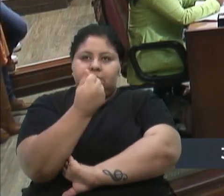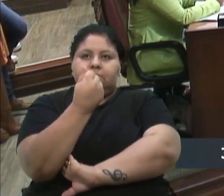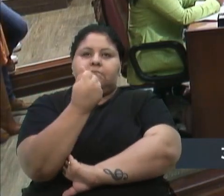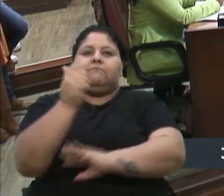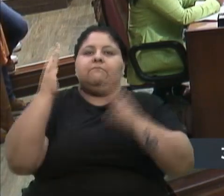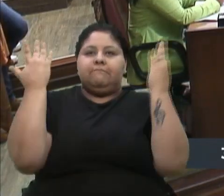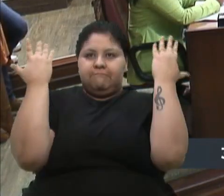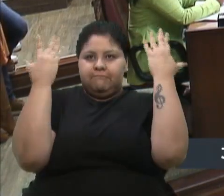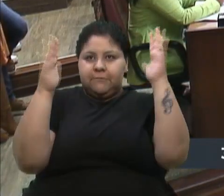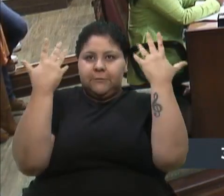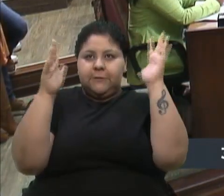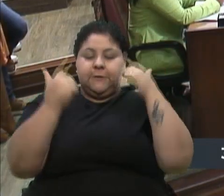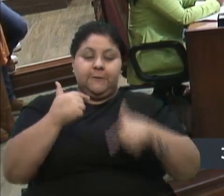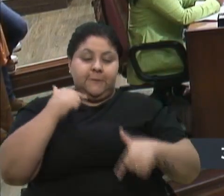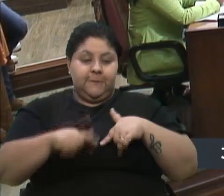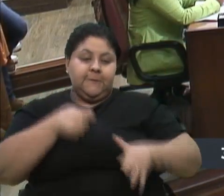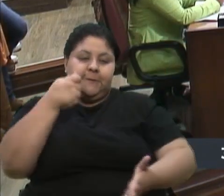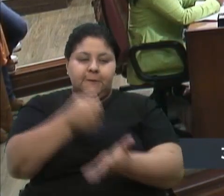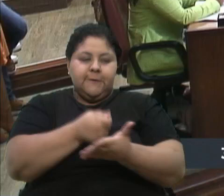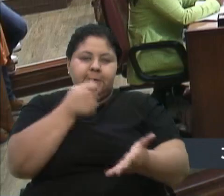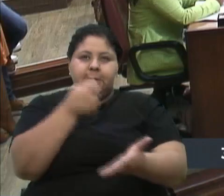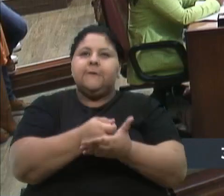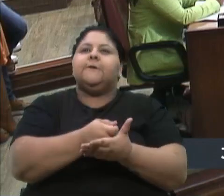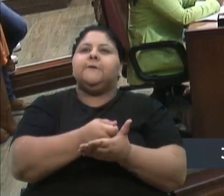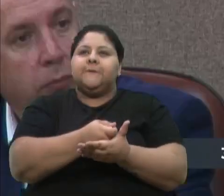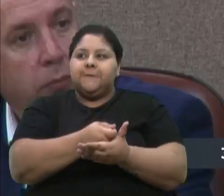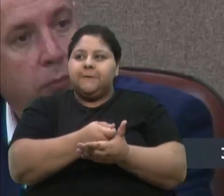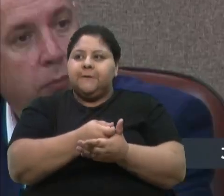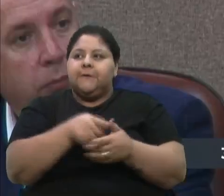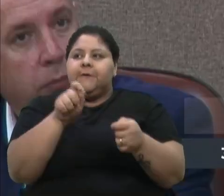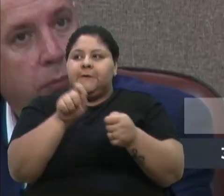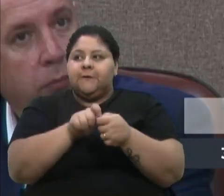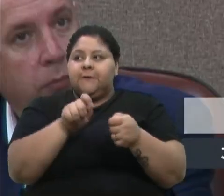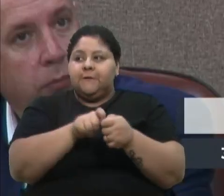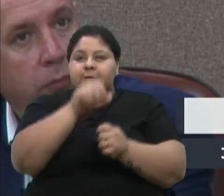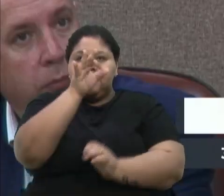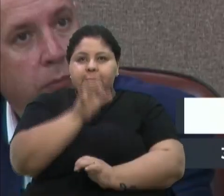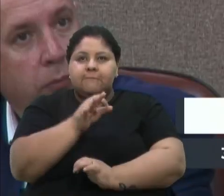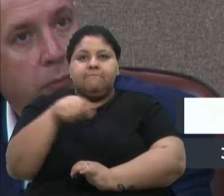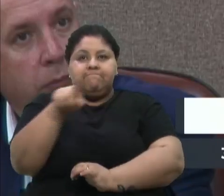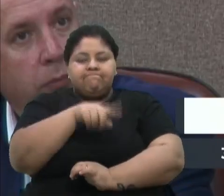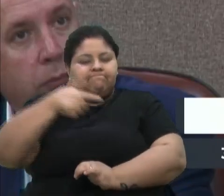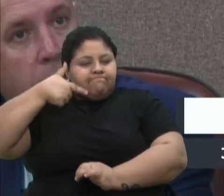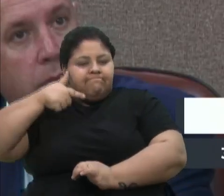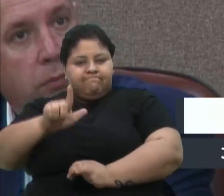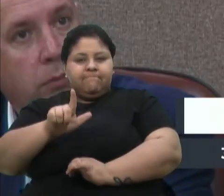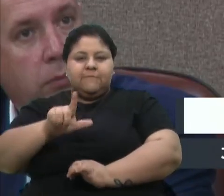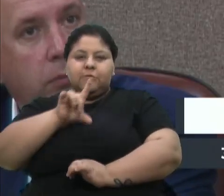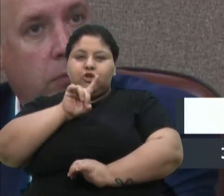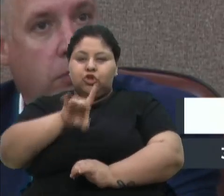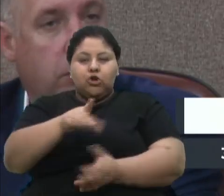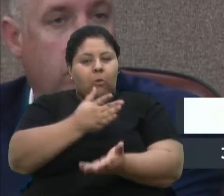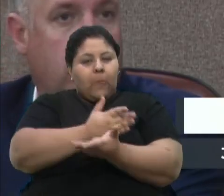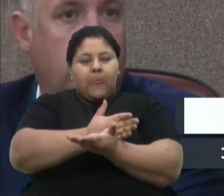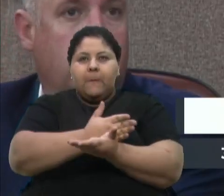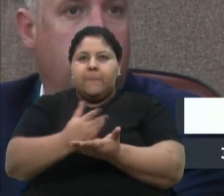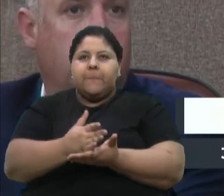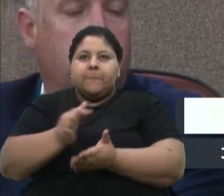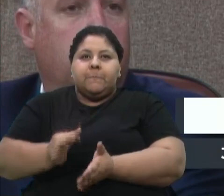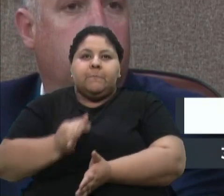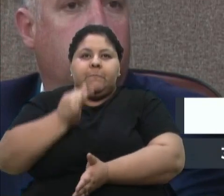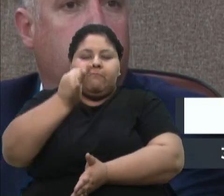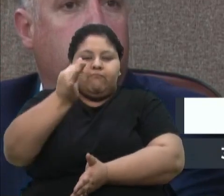sua dedicação e luta na busca de sua realização. Essa conquista é apenas um começo para um futuro